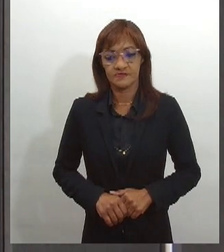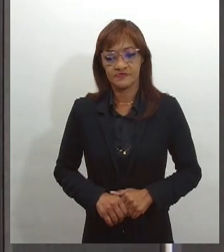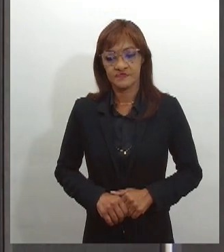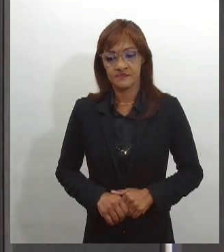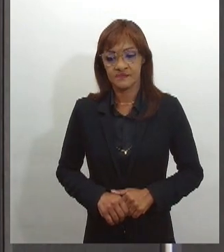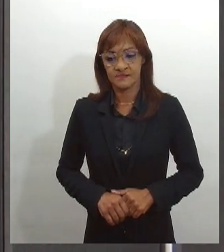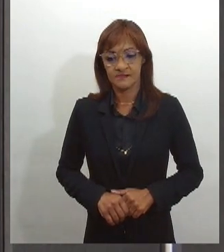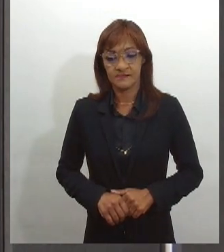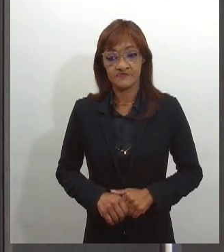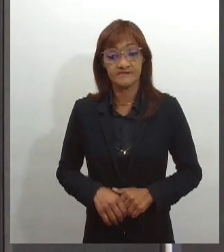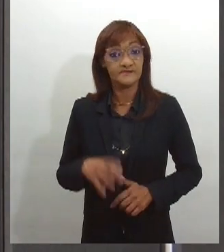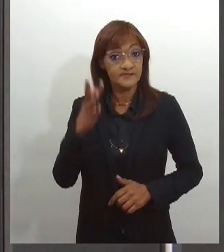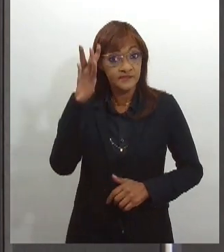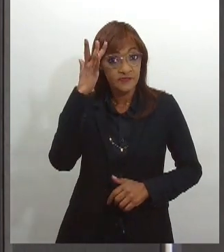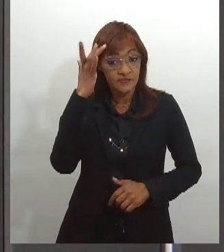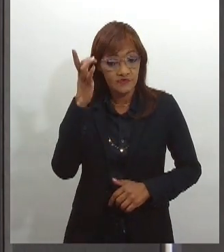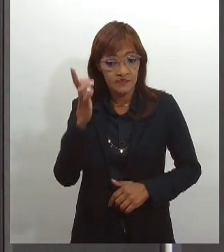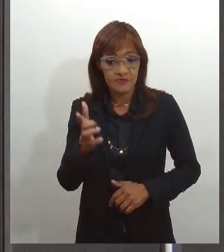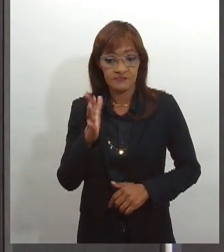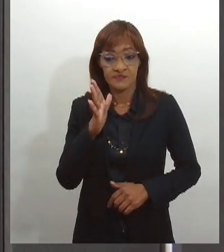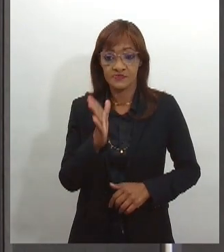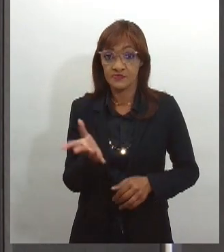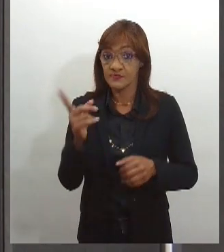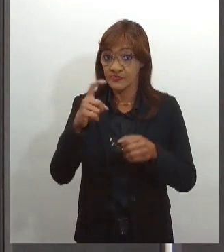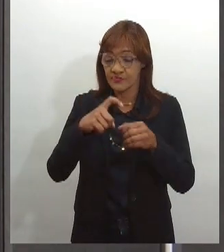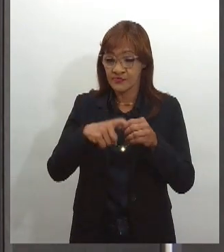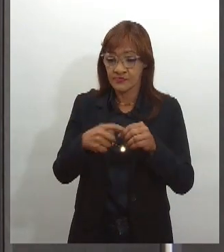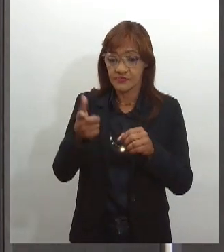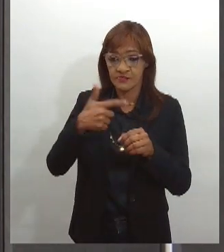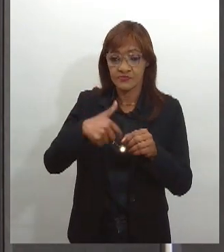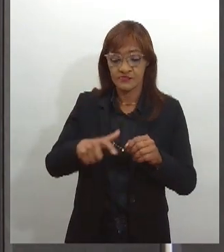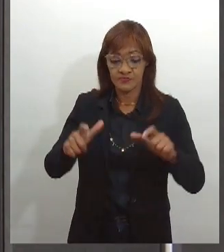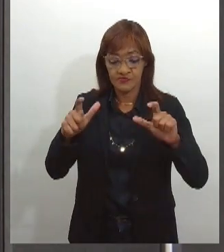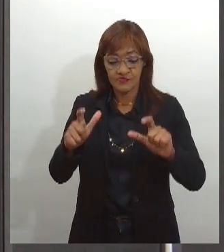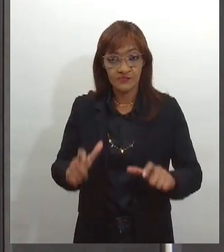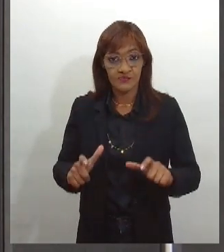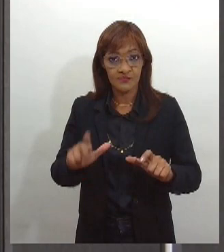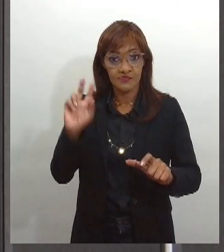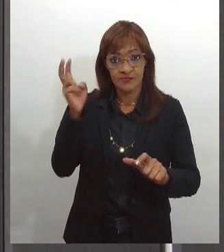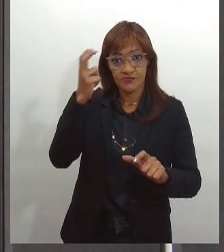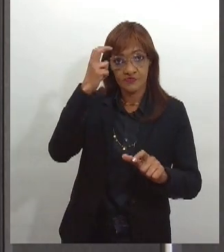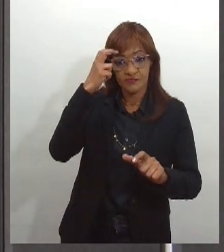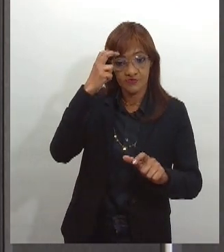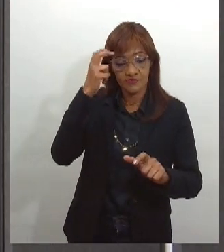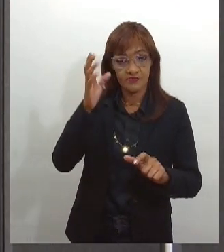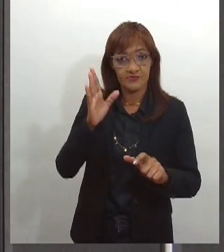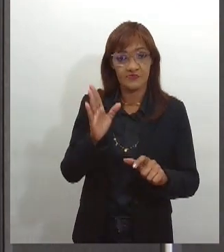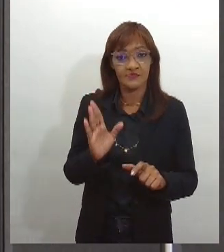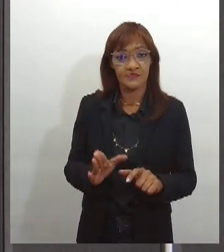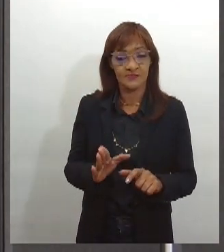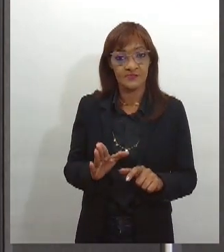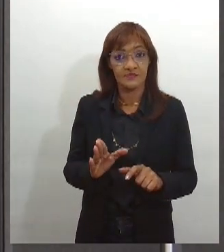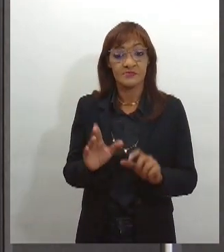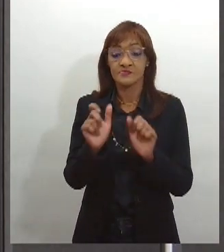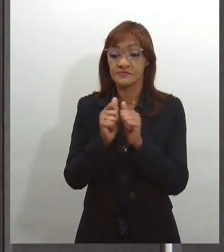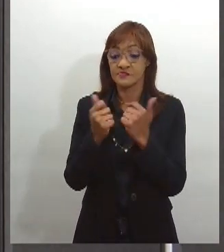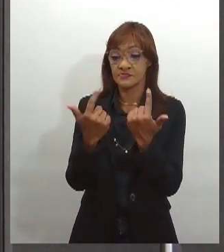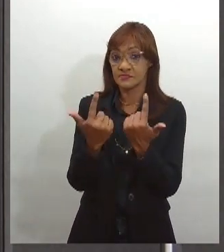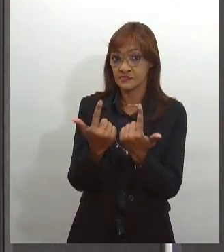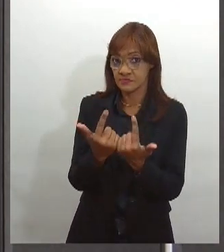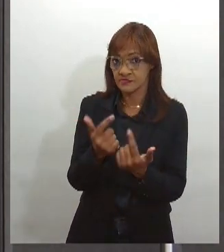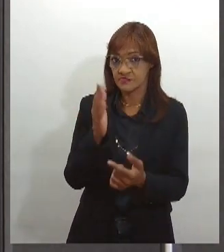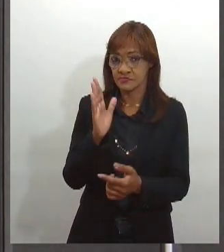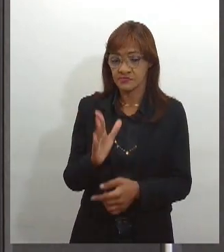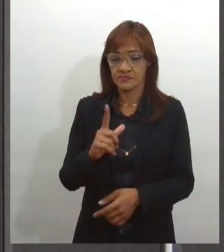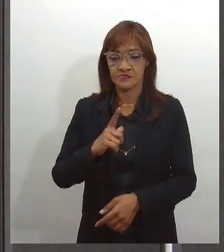Amanhã serão retomadas as atividades no Espaço Cultural Deputado Digenal Queiroz, na Alese, dedicado à valorização da